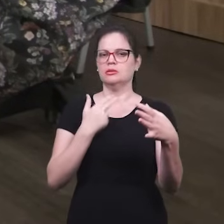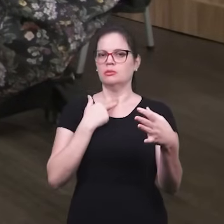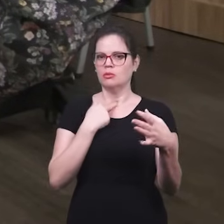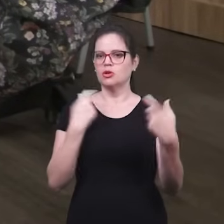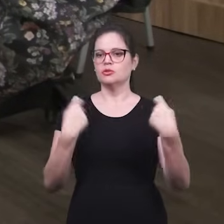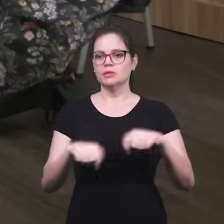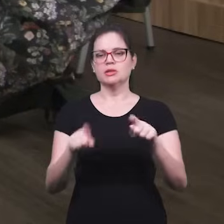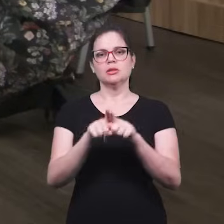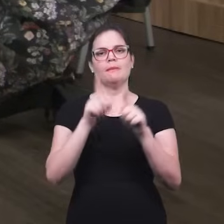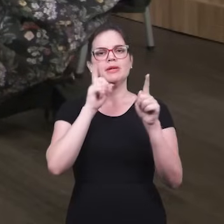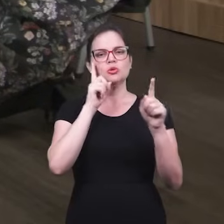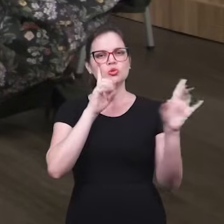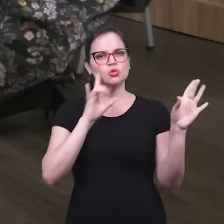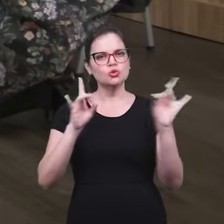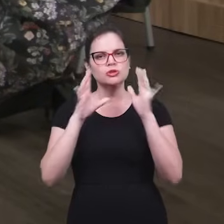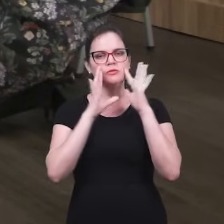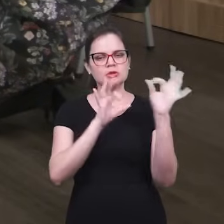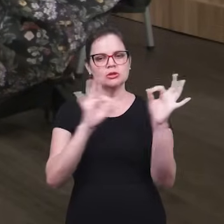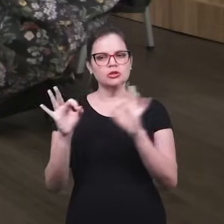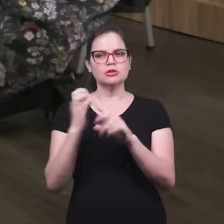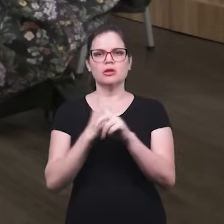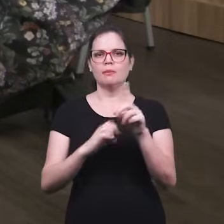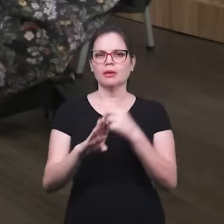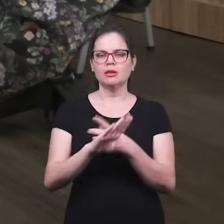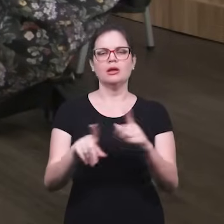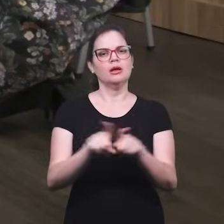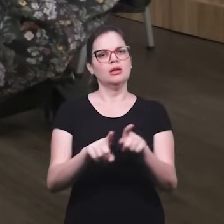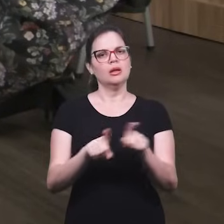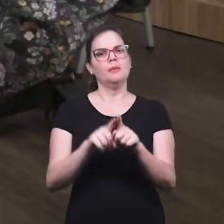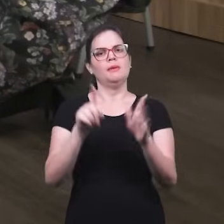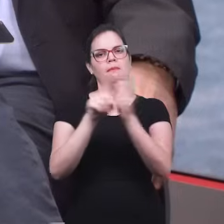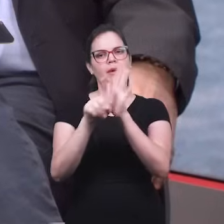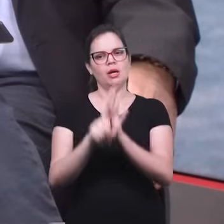escola bíblica, assistindo, participando, respondendo as perguntas